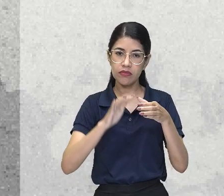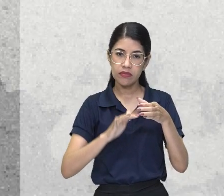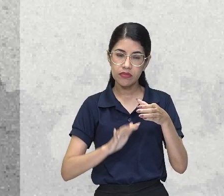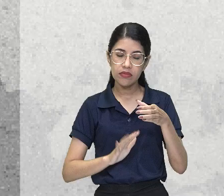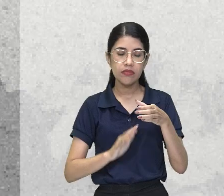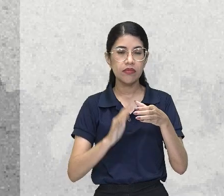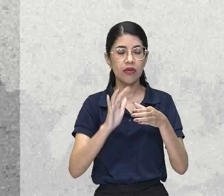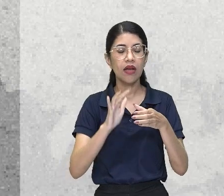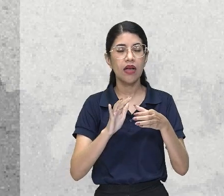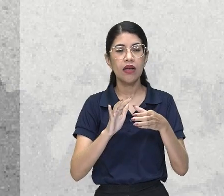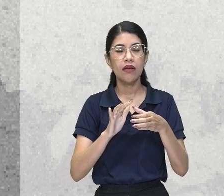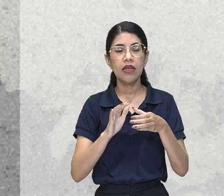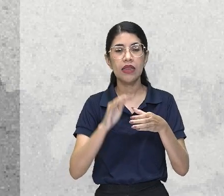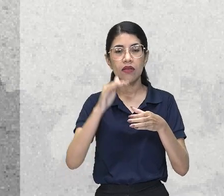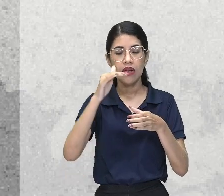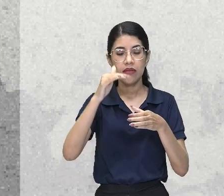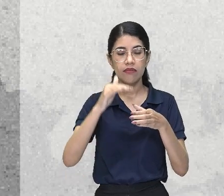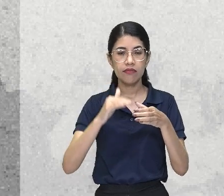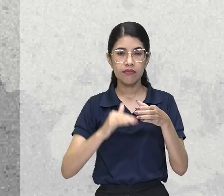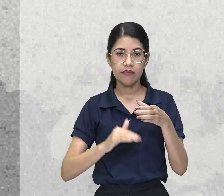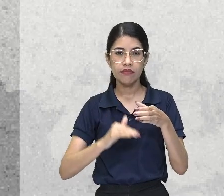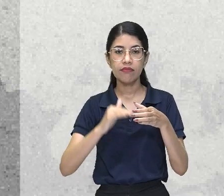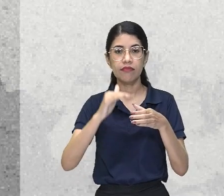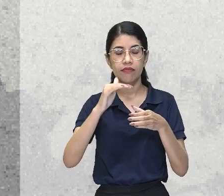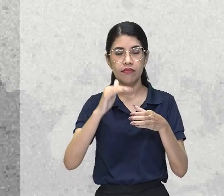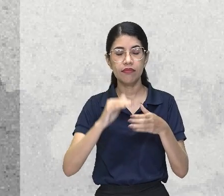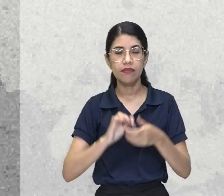fazer com que o êmbolo suba e desça,